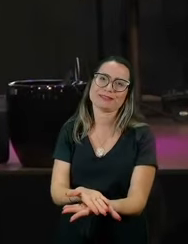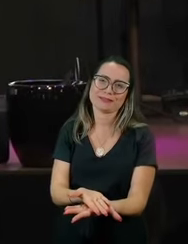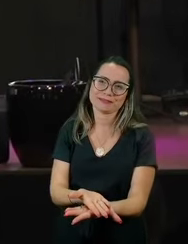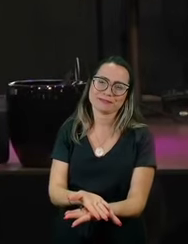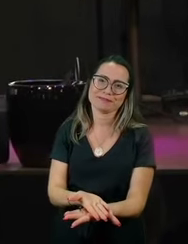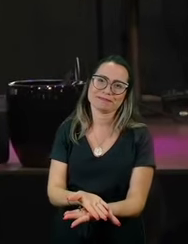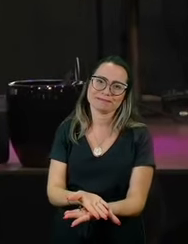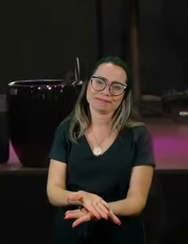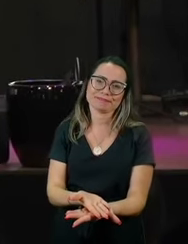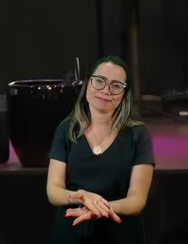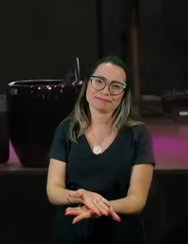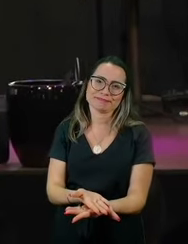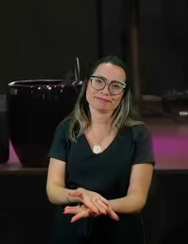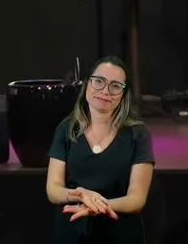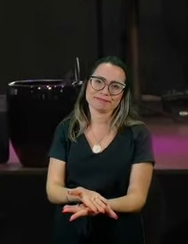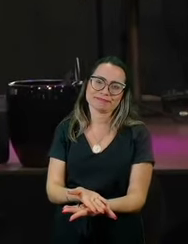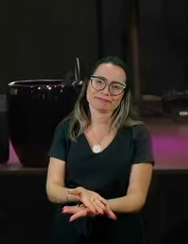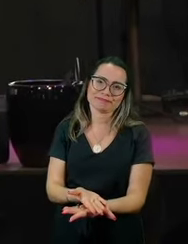Elas...